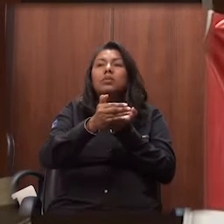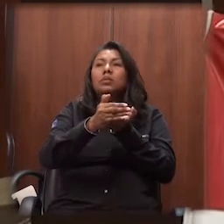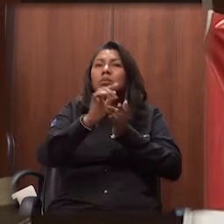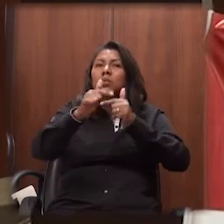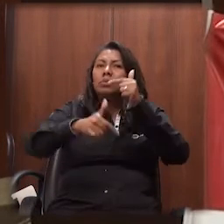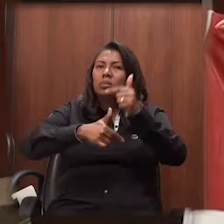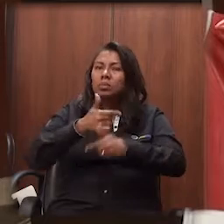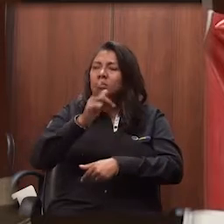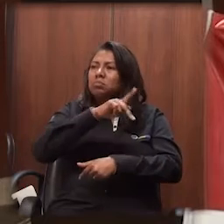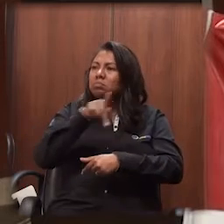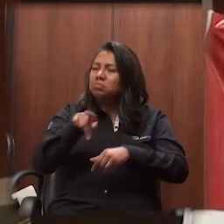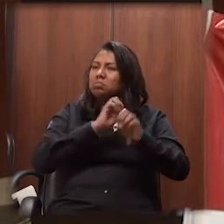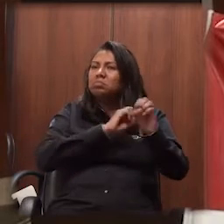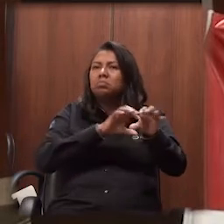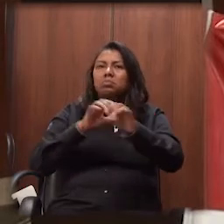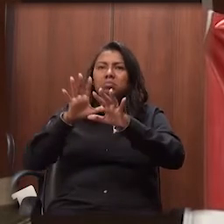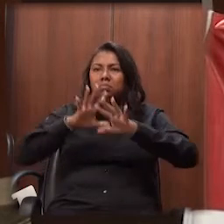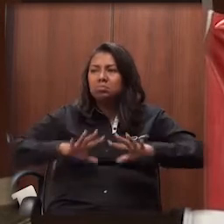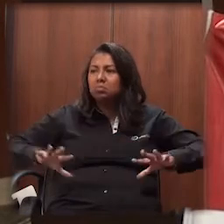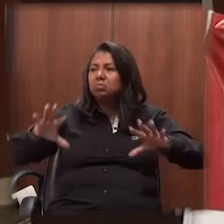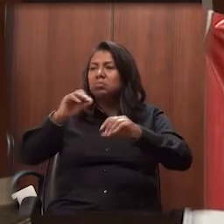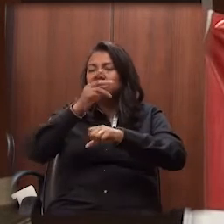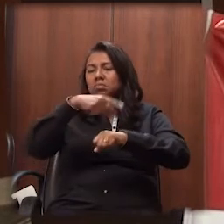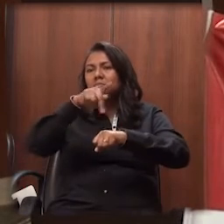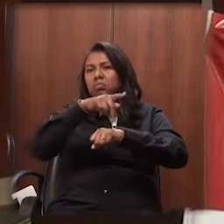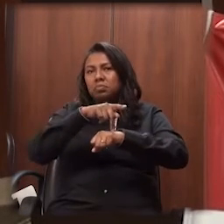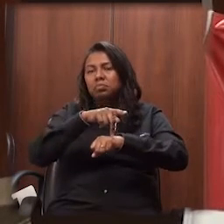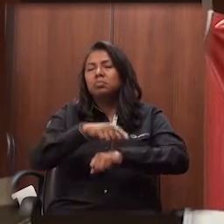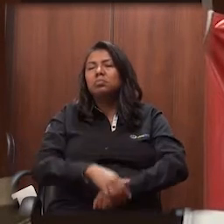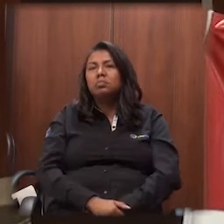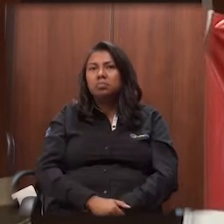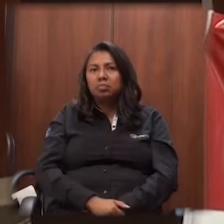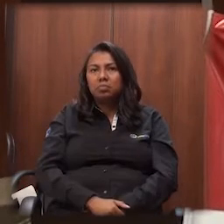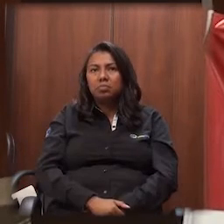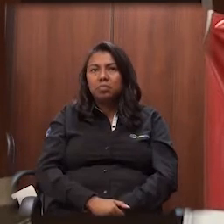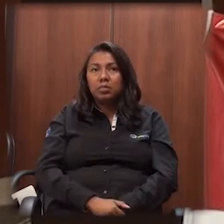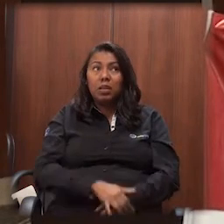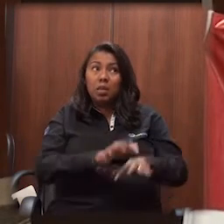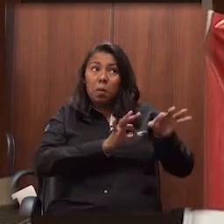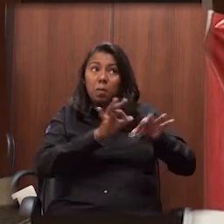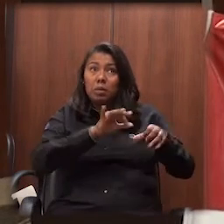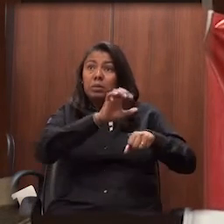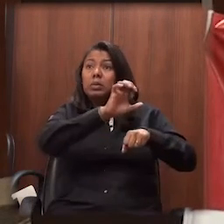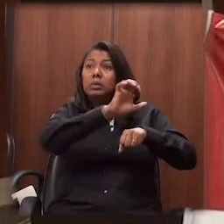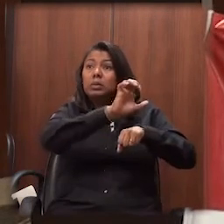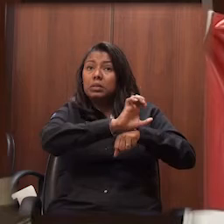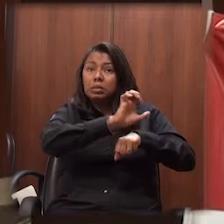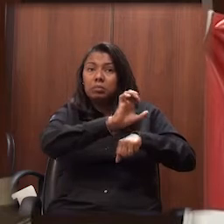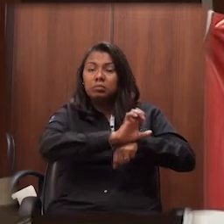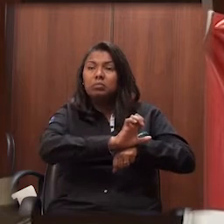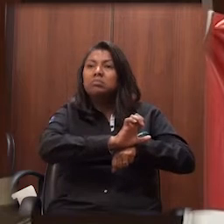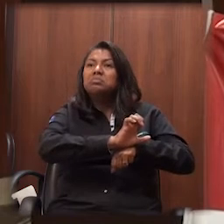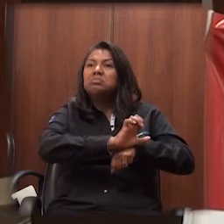educadores e educadoras em todo o país. E a aparição do Plano Estadual, ela vem em